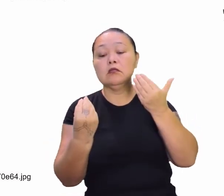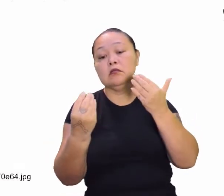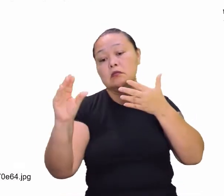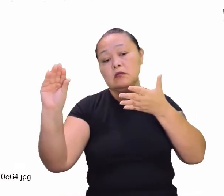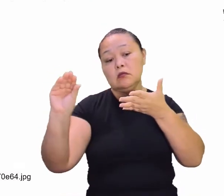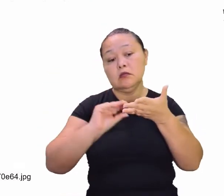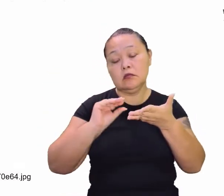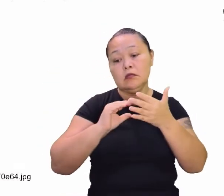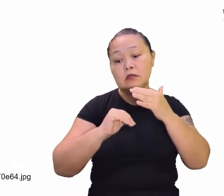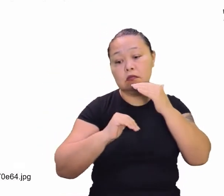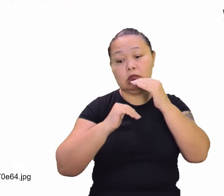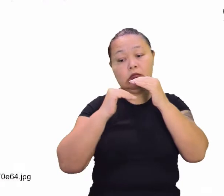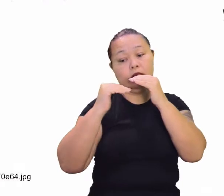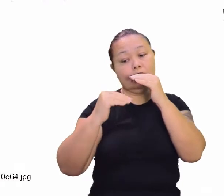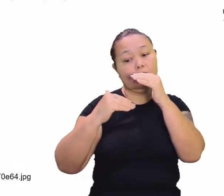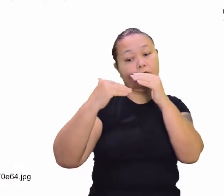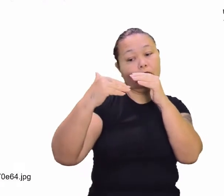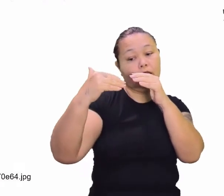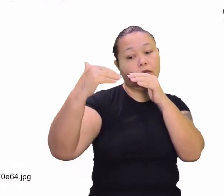como economias em